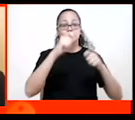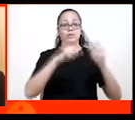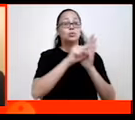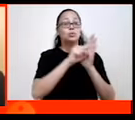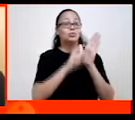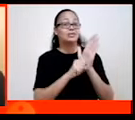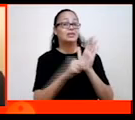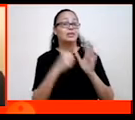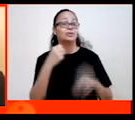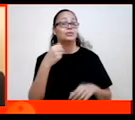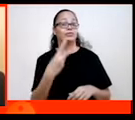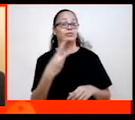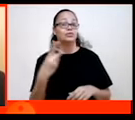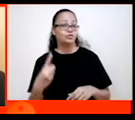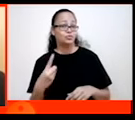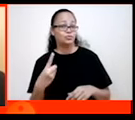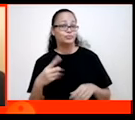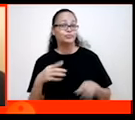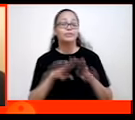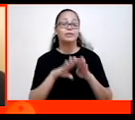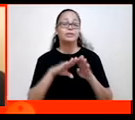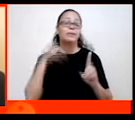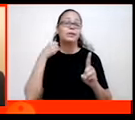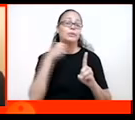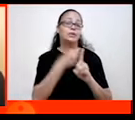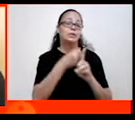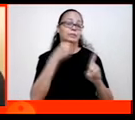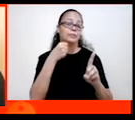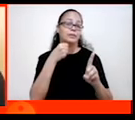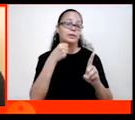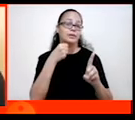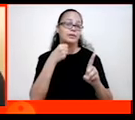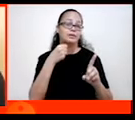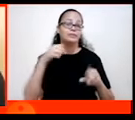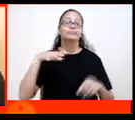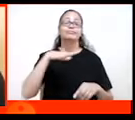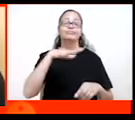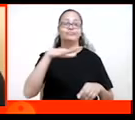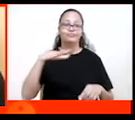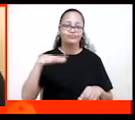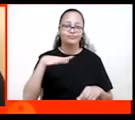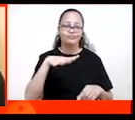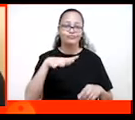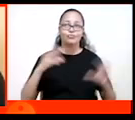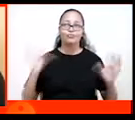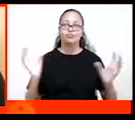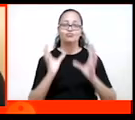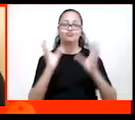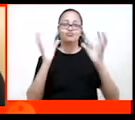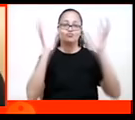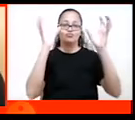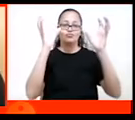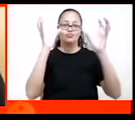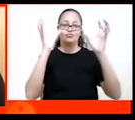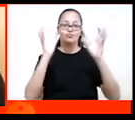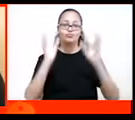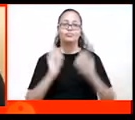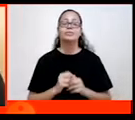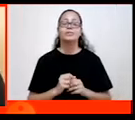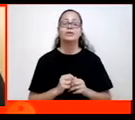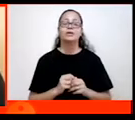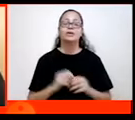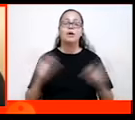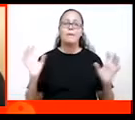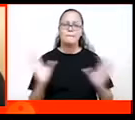né, no século XXI, trouxe também os impactos, né, no que se refere ao meio ambiente, com o aumento também da poluição, em todos os sentidos, né,